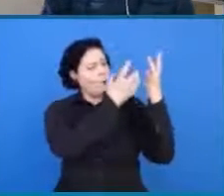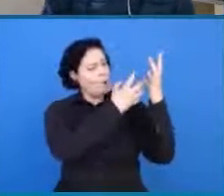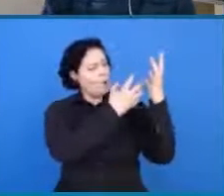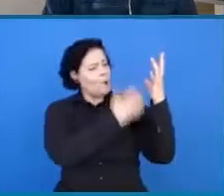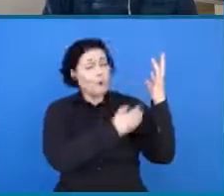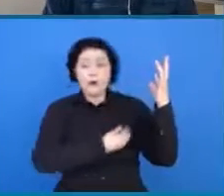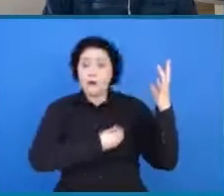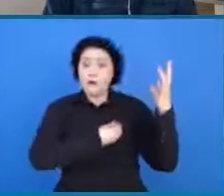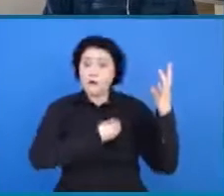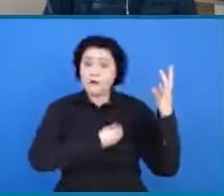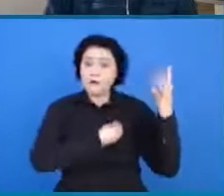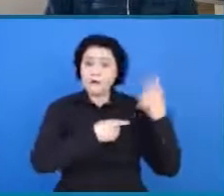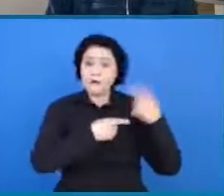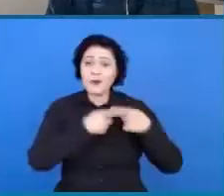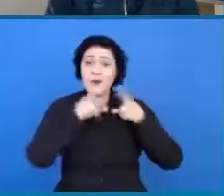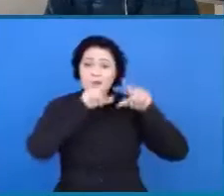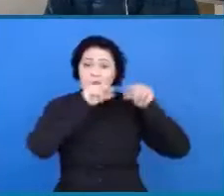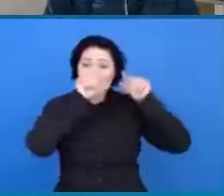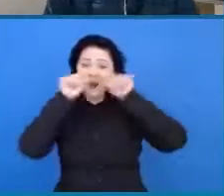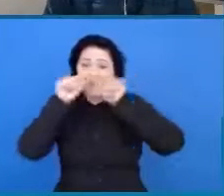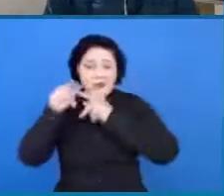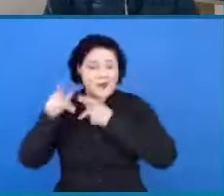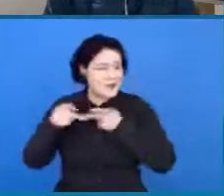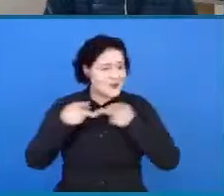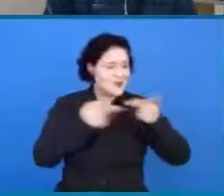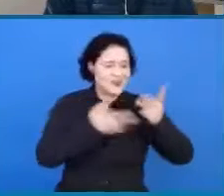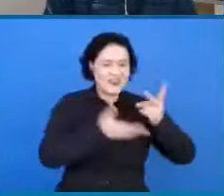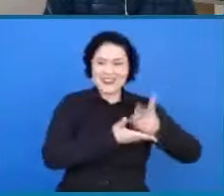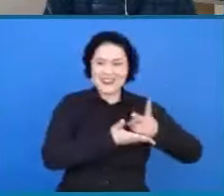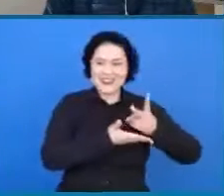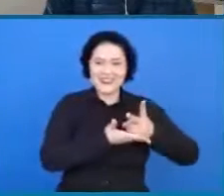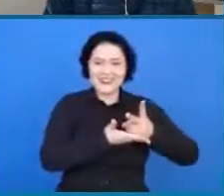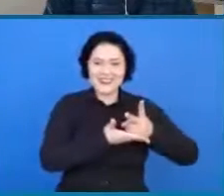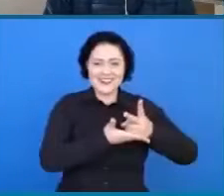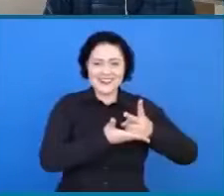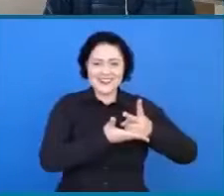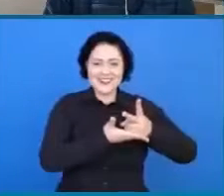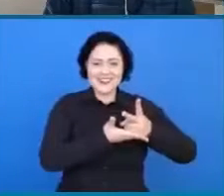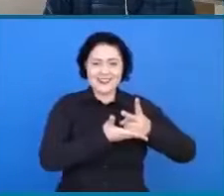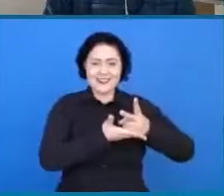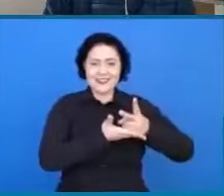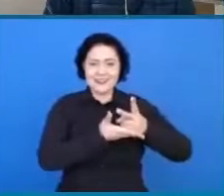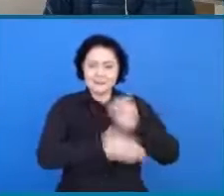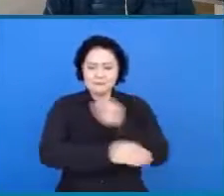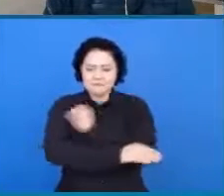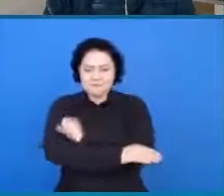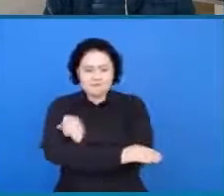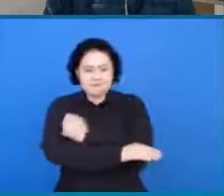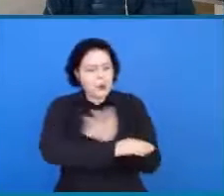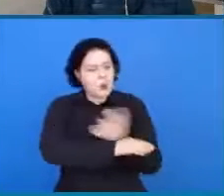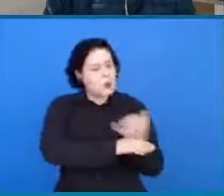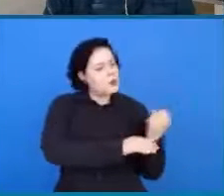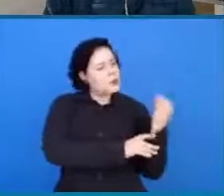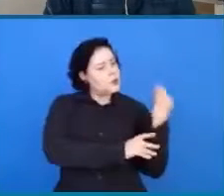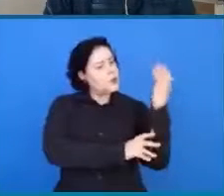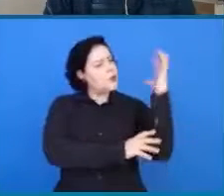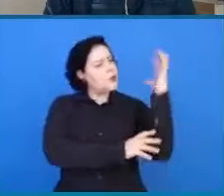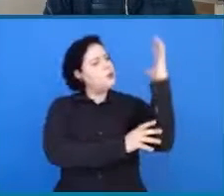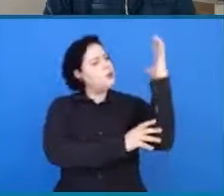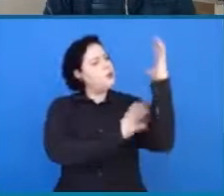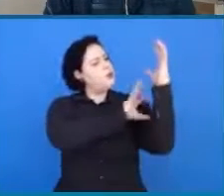vida com a visita animada dos pequenos seres alados o objetal erguido em direção ao alto